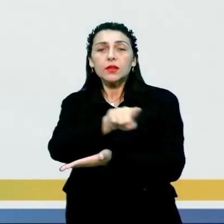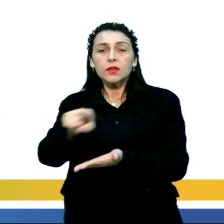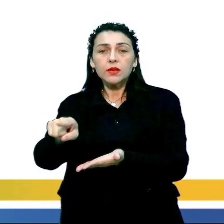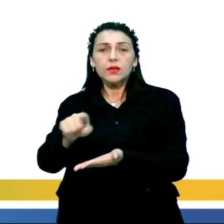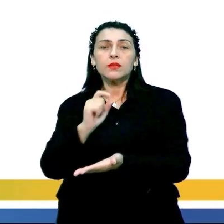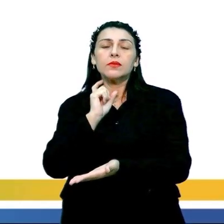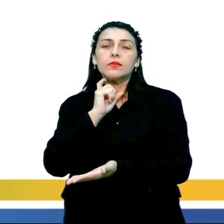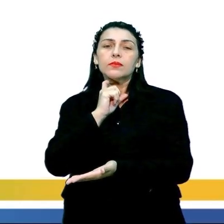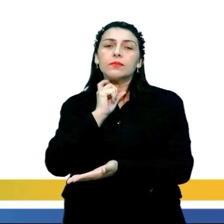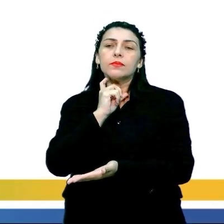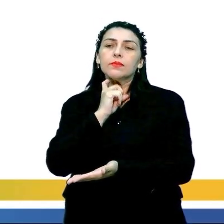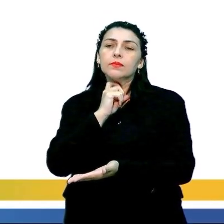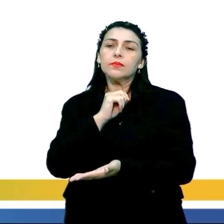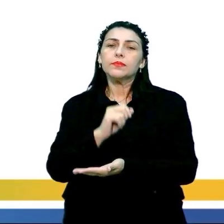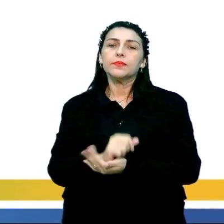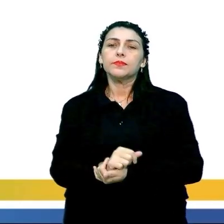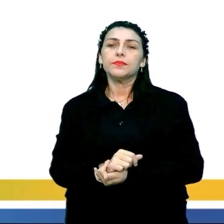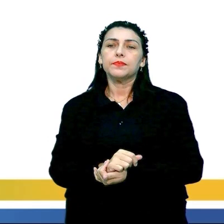você